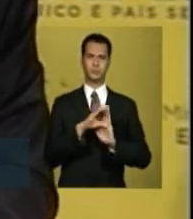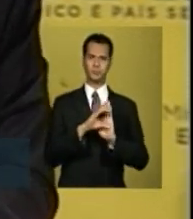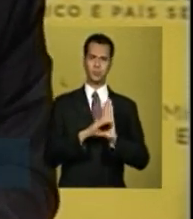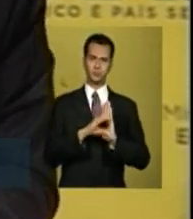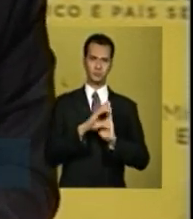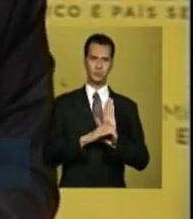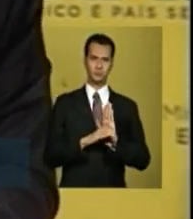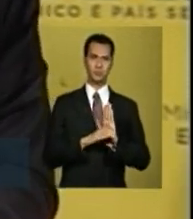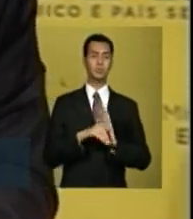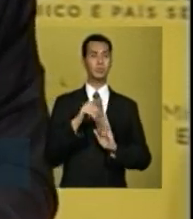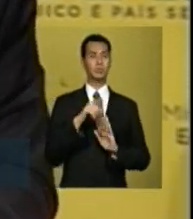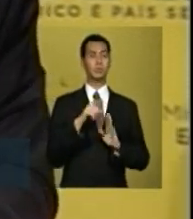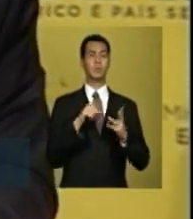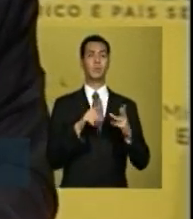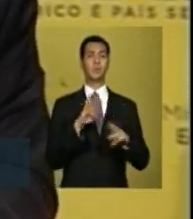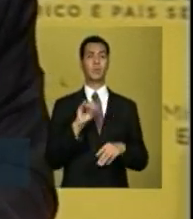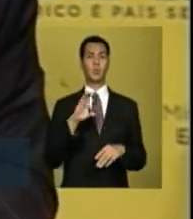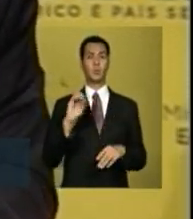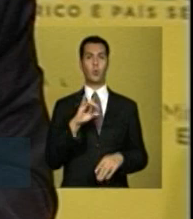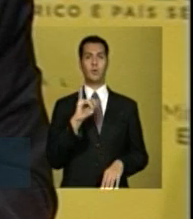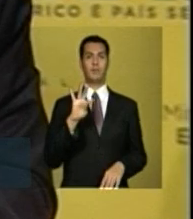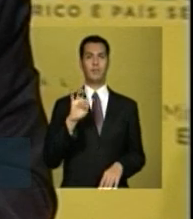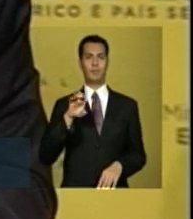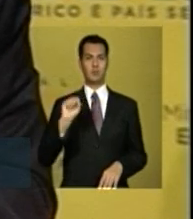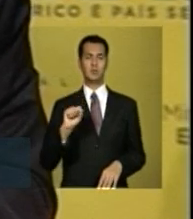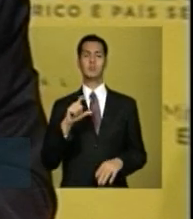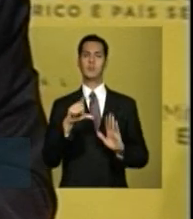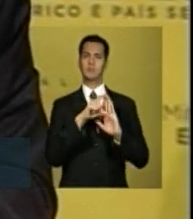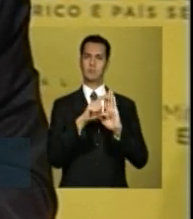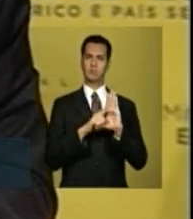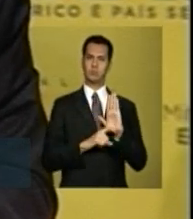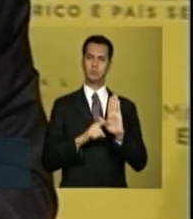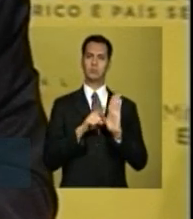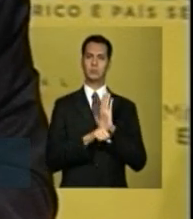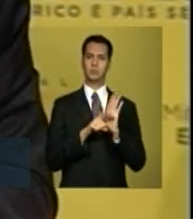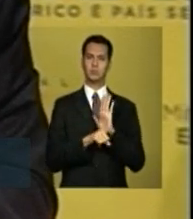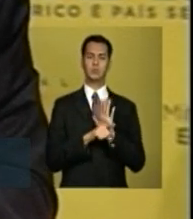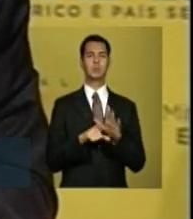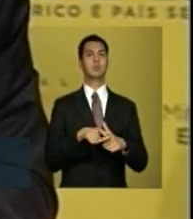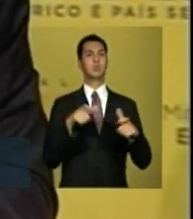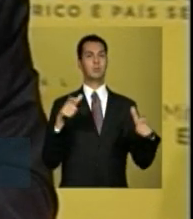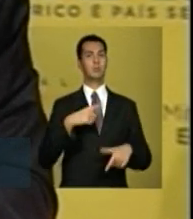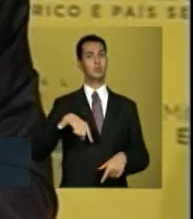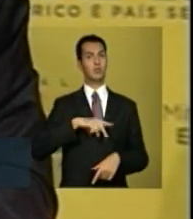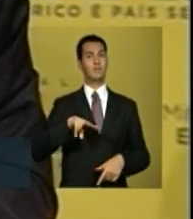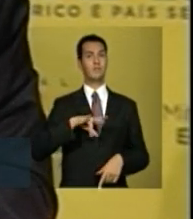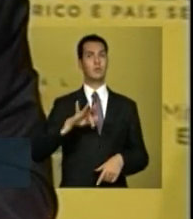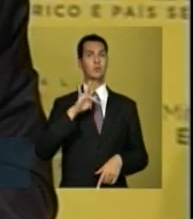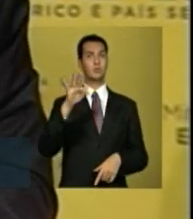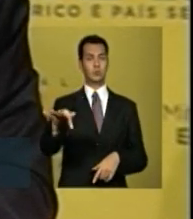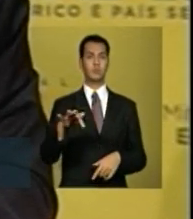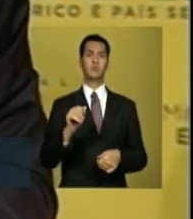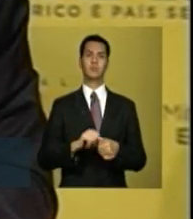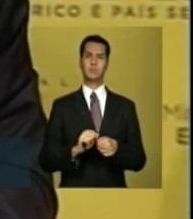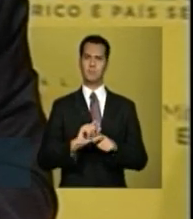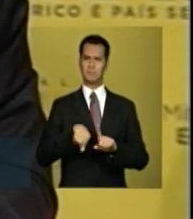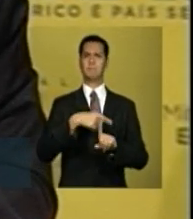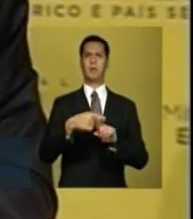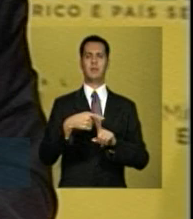fortalecer o banco de itens nós vamos fazer outros mutirões como este eh buscando exatamente